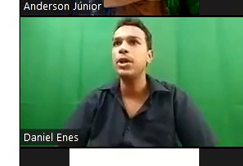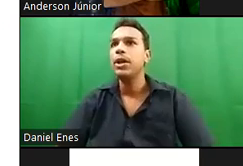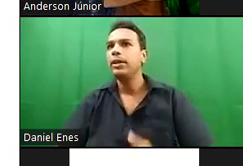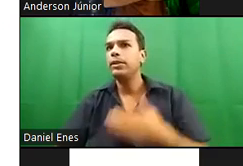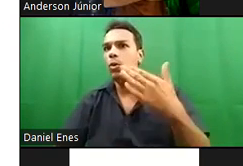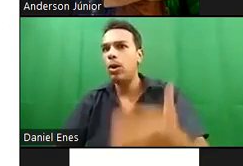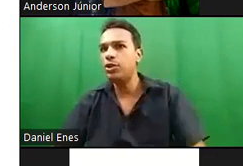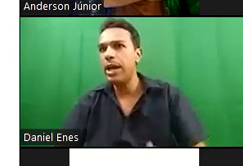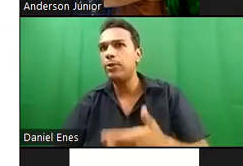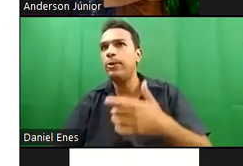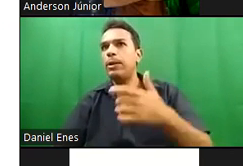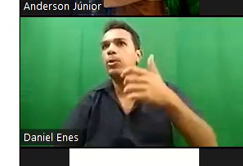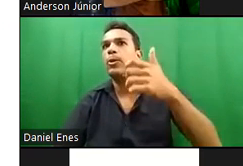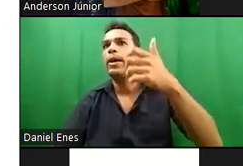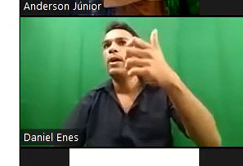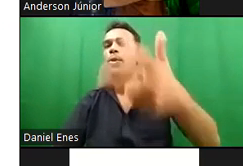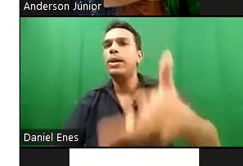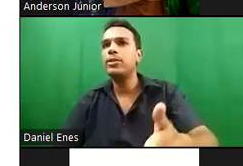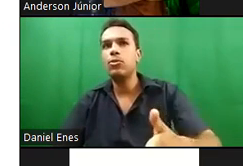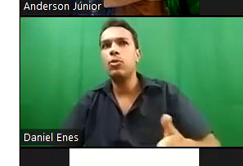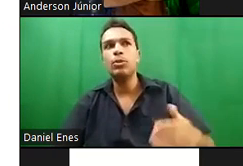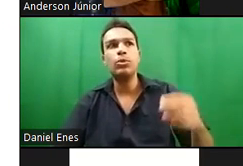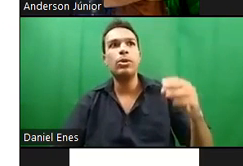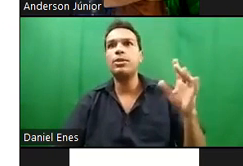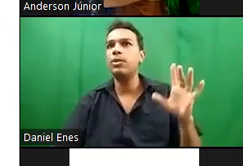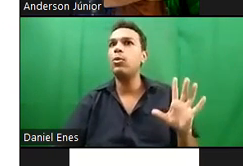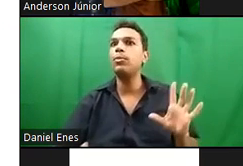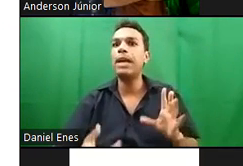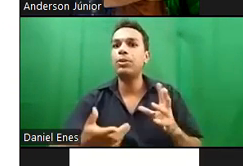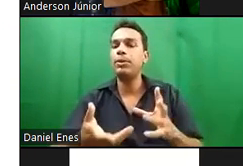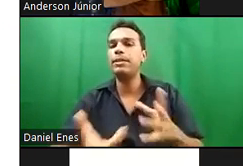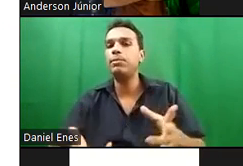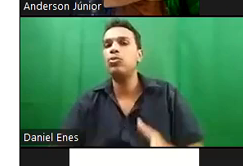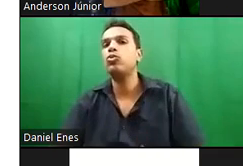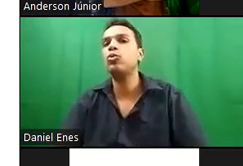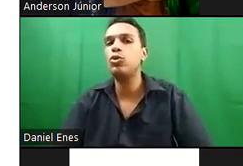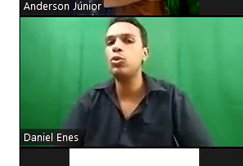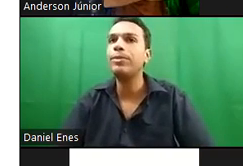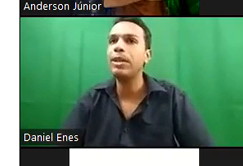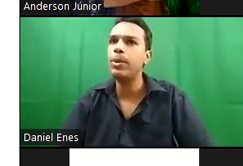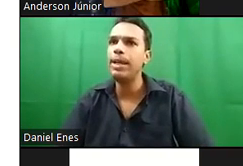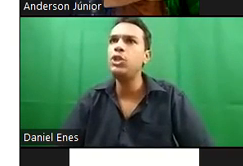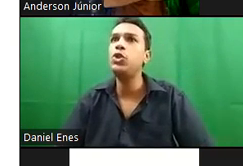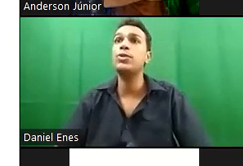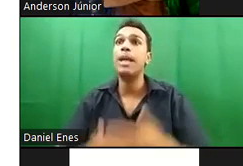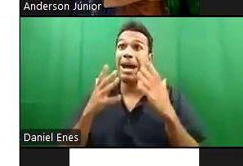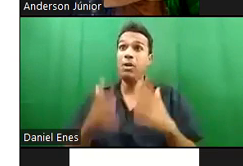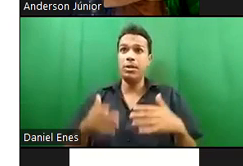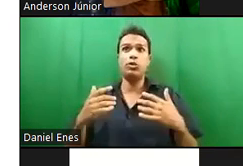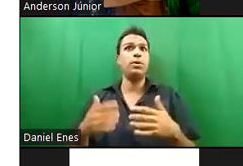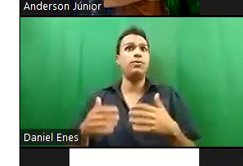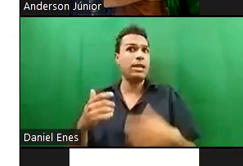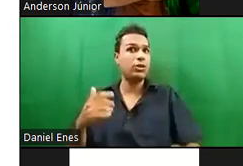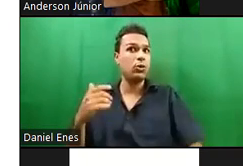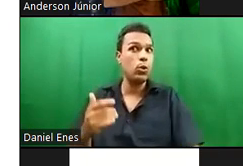experientes. Então, o Rogério falou, o Anderson comentou, eles têm um contato, por exemplo, com estudos no contexto religioso. E a maioria